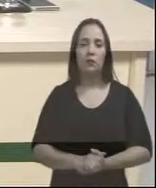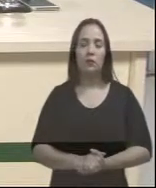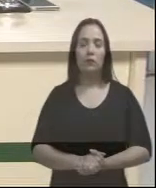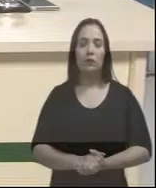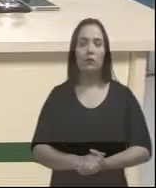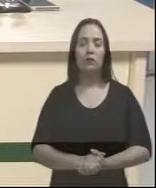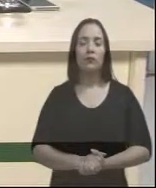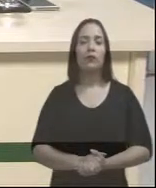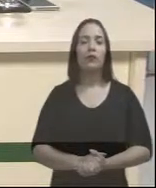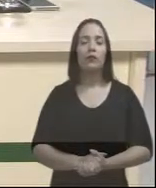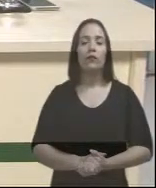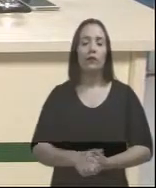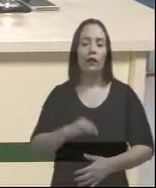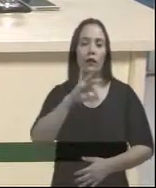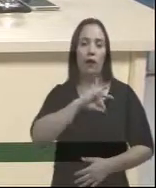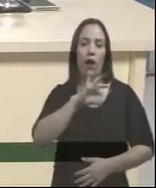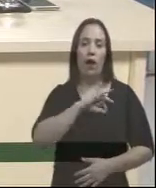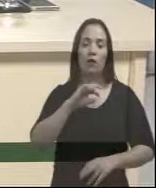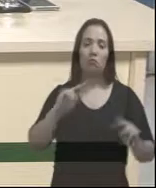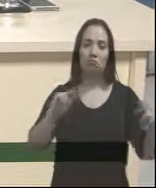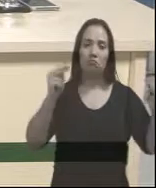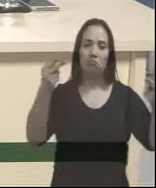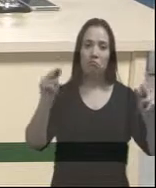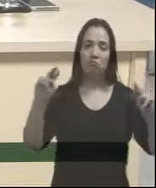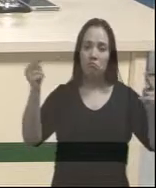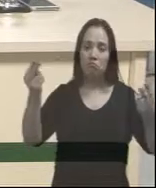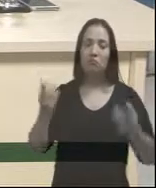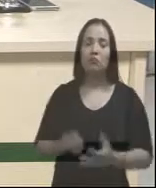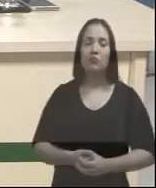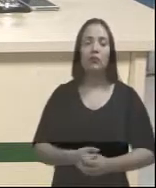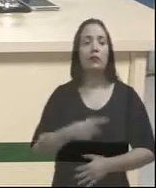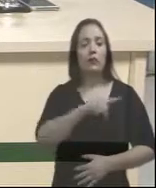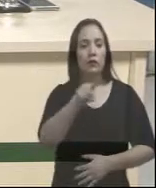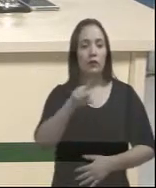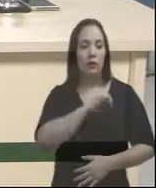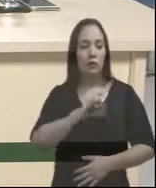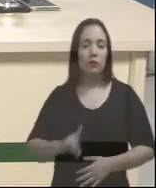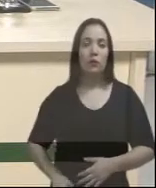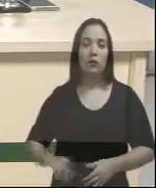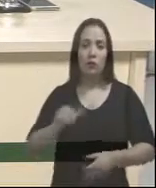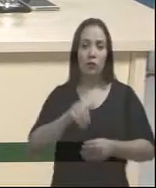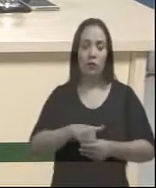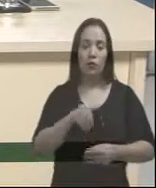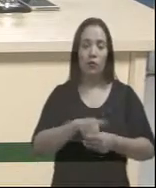Deu aumento diferenciado, levou, os senhores votaram aquela história do